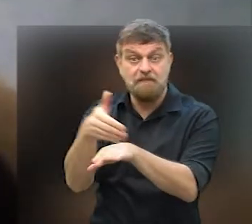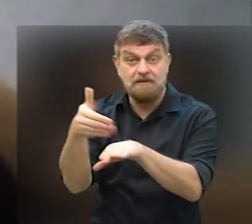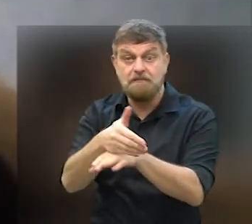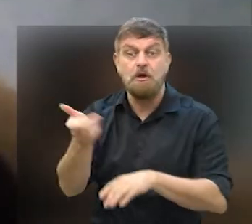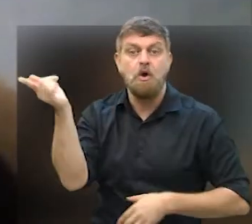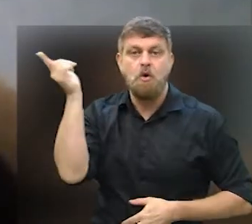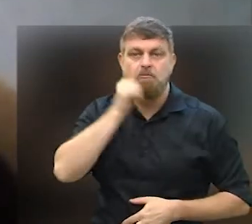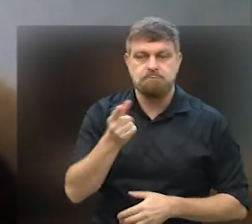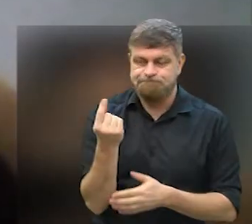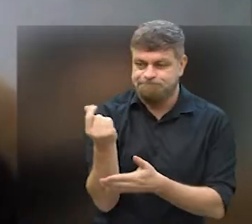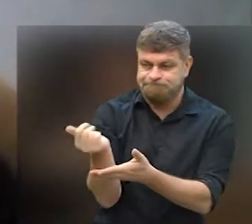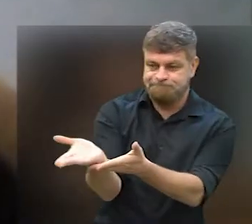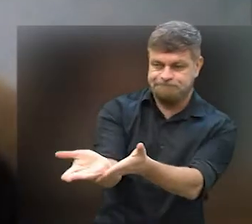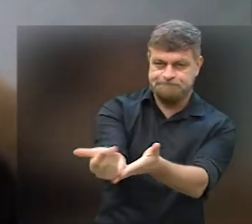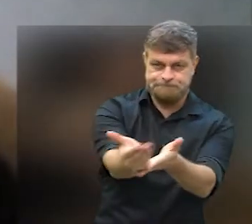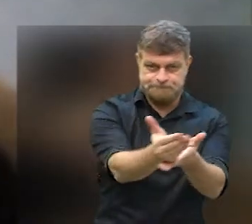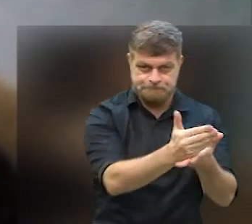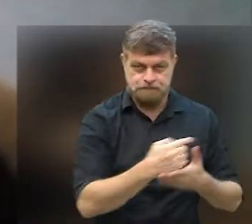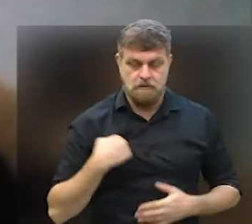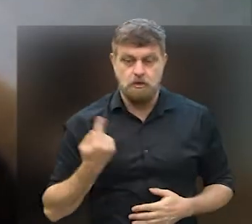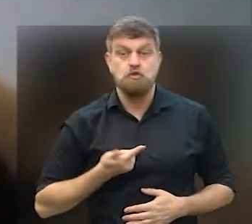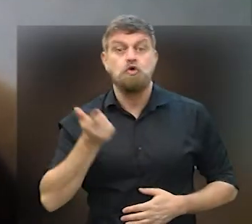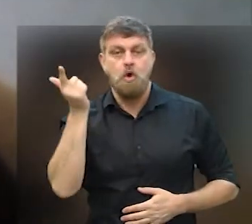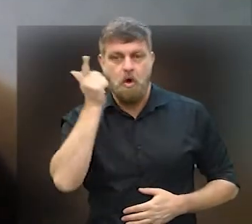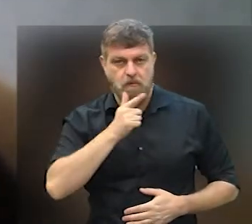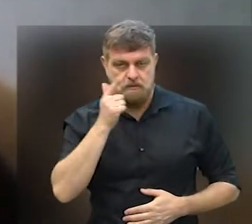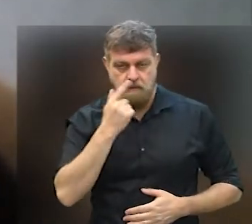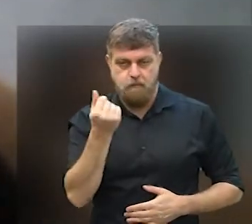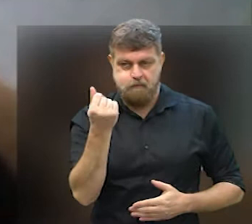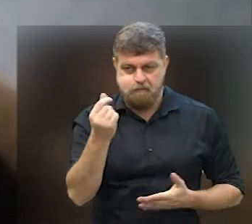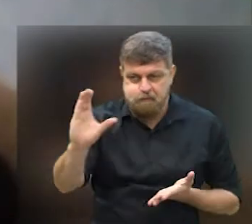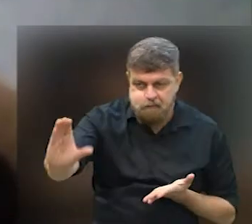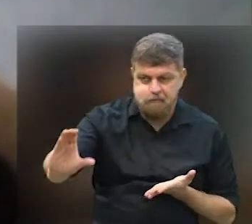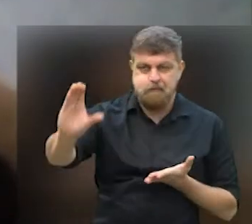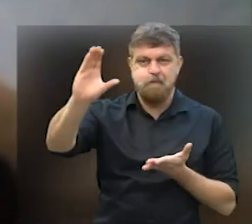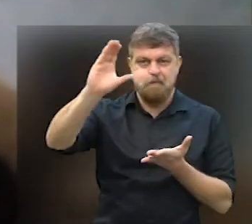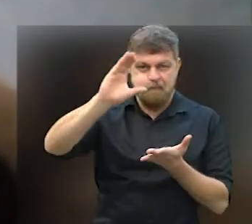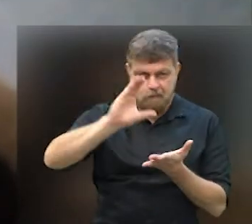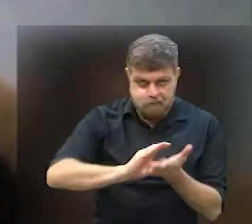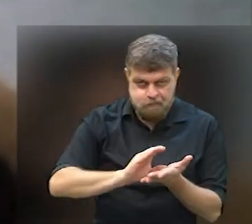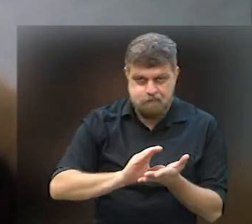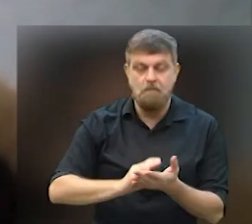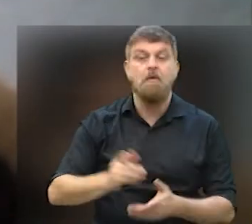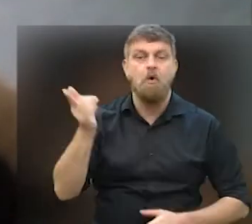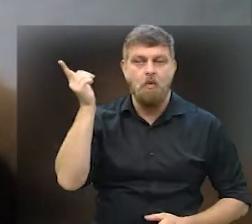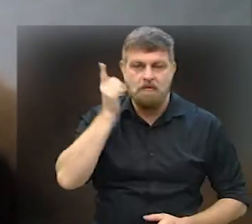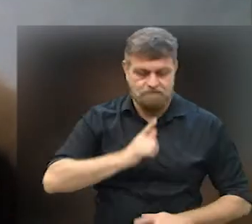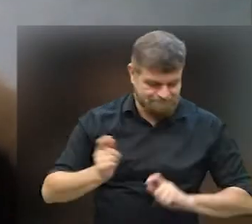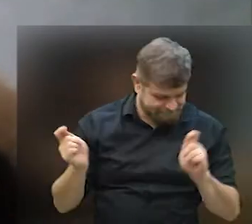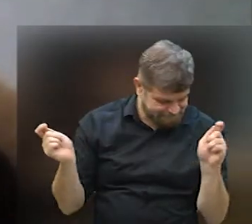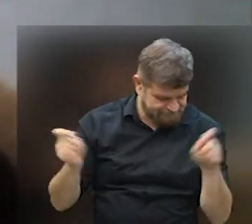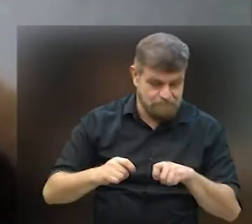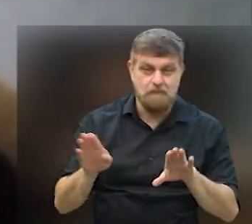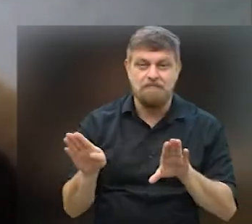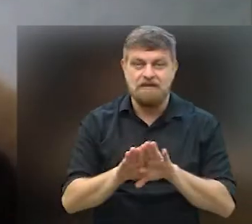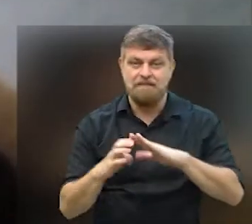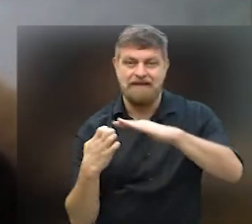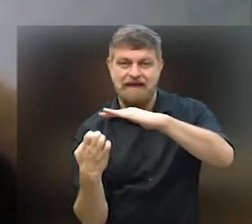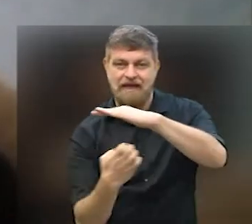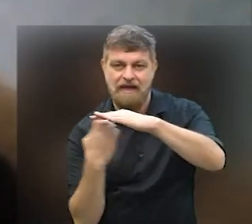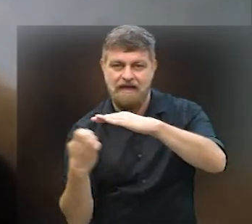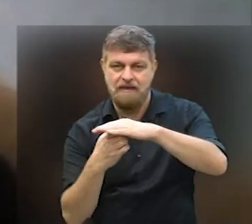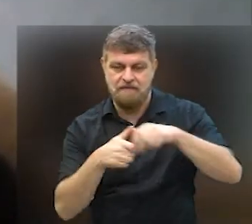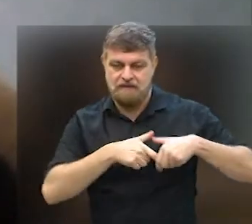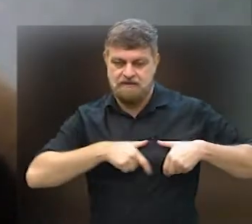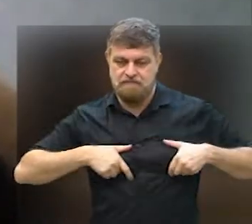participei e a gente conseguiu uma grande parte, aí, uma boa parte através desse programa. E também